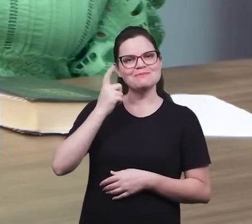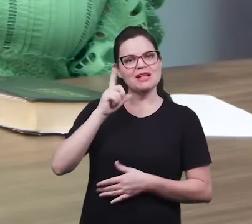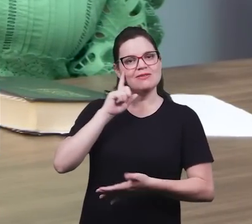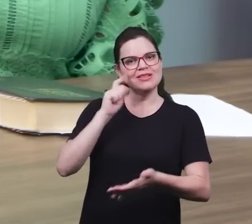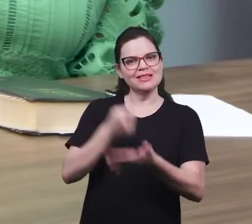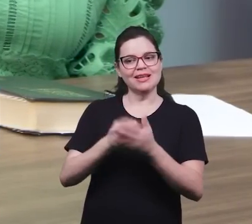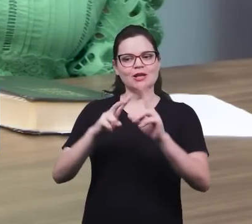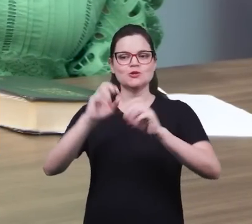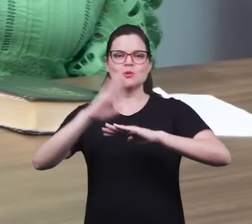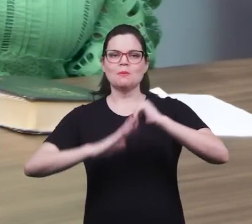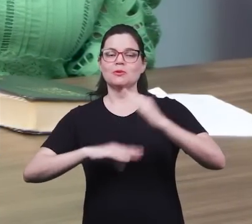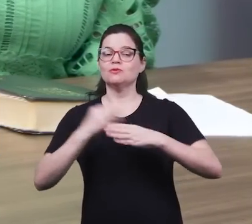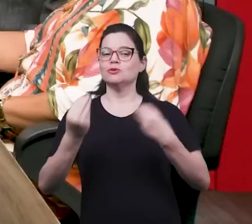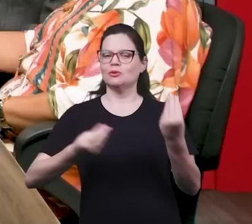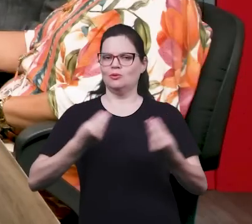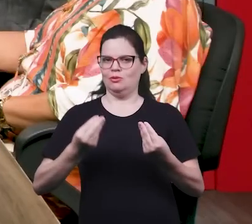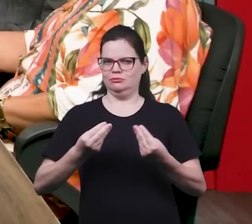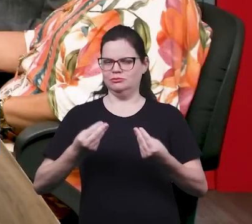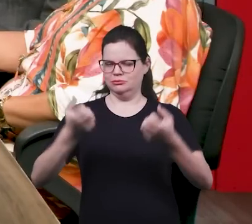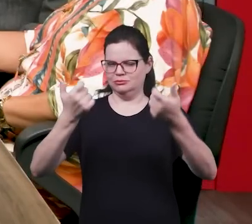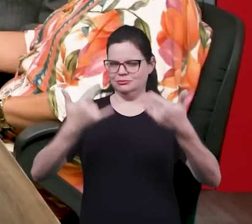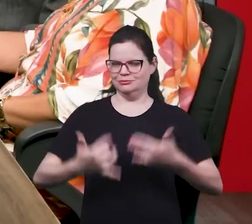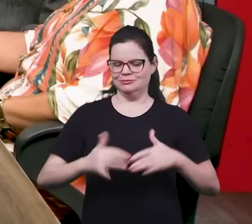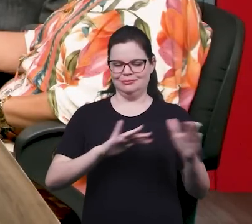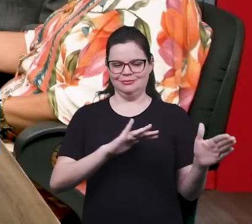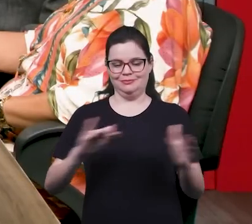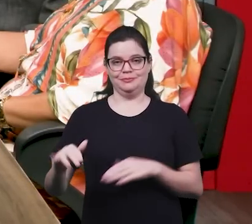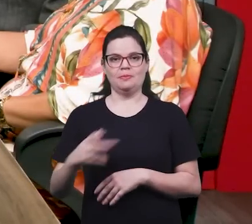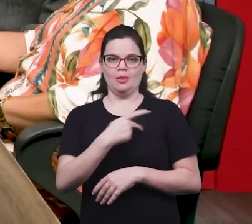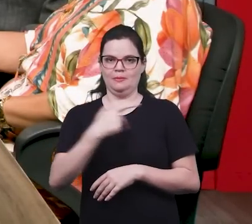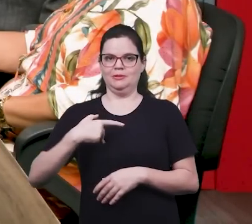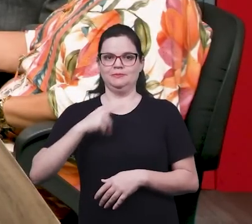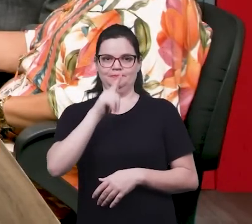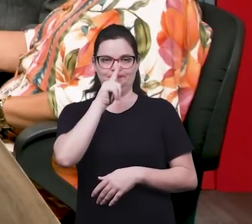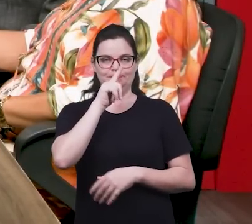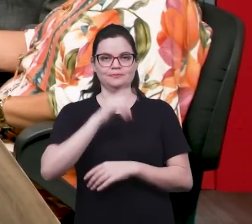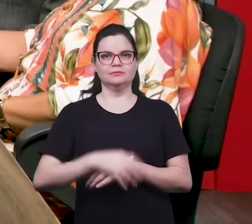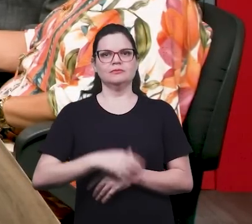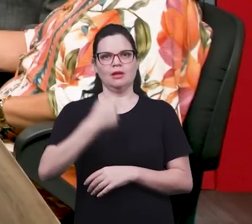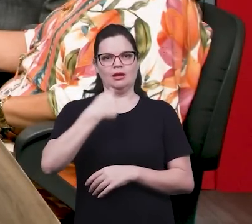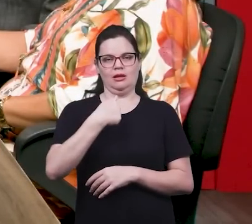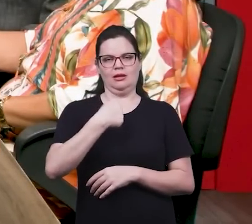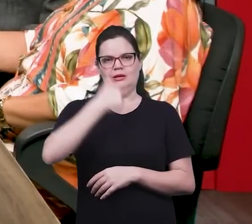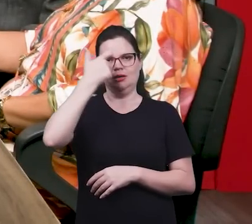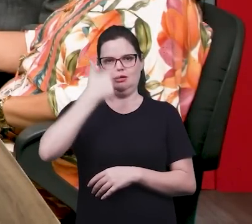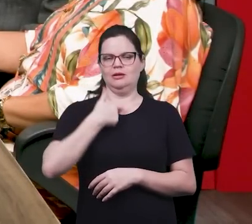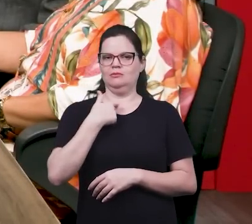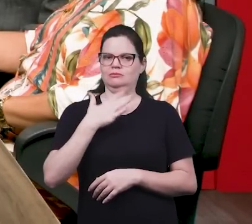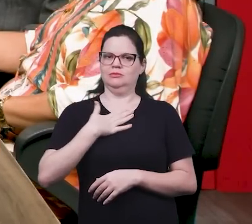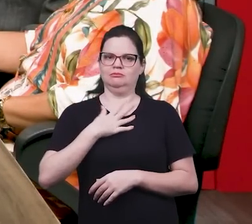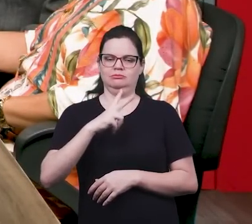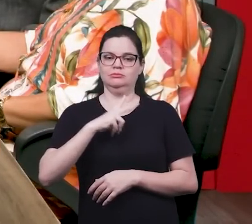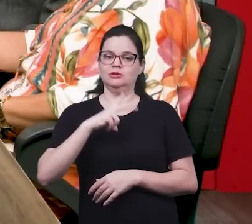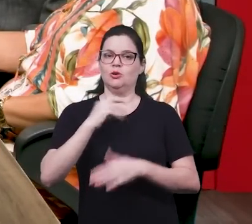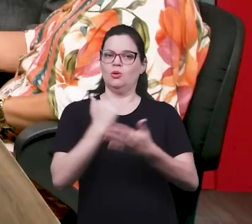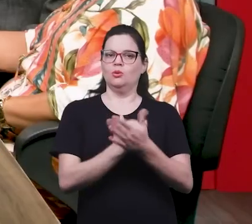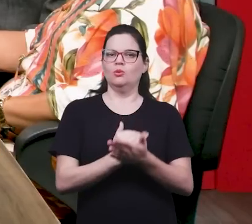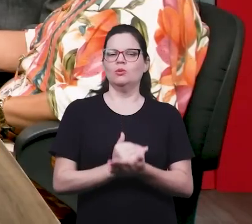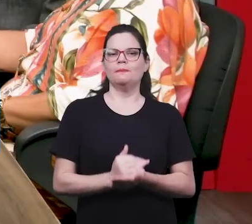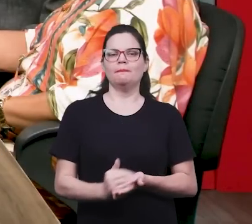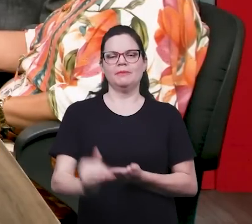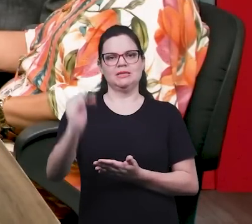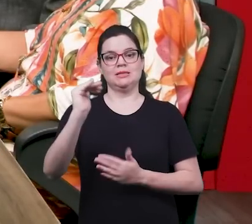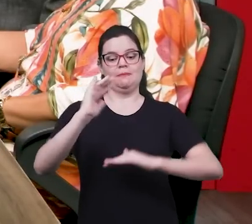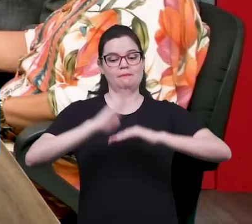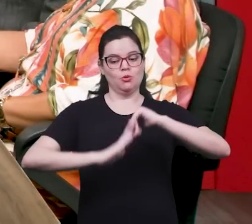escolheram. Conta para nós, pastor. Bem, no meu caso especificamente, quando eu iniciei a minha